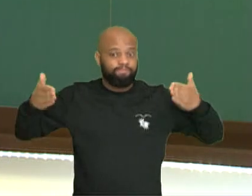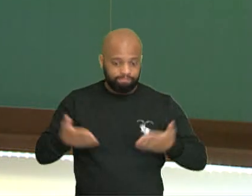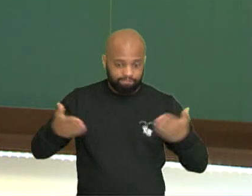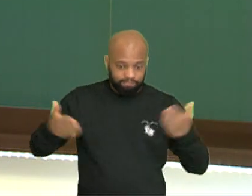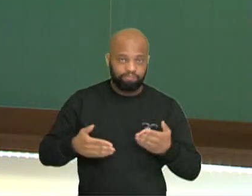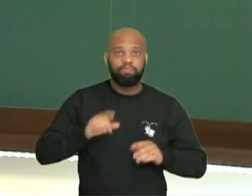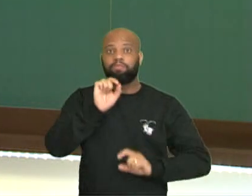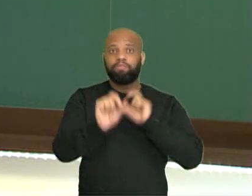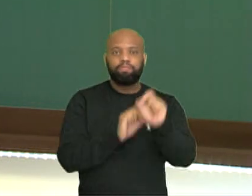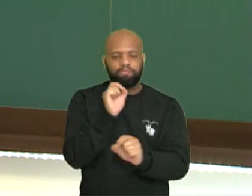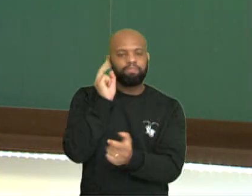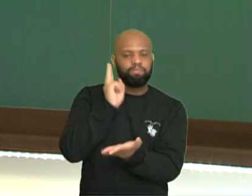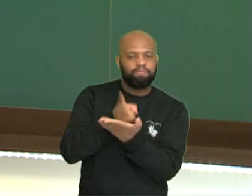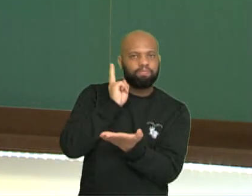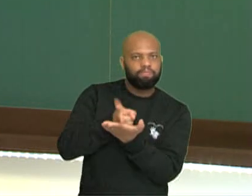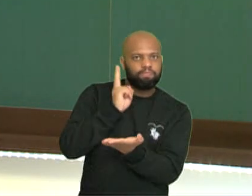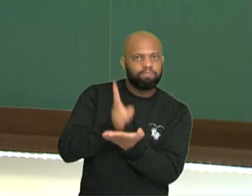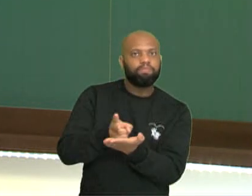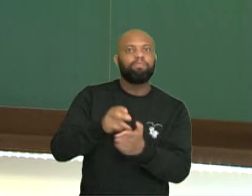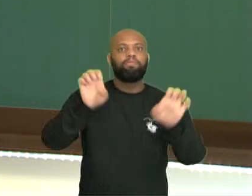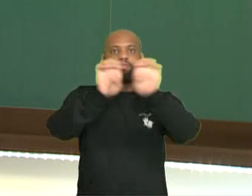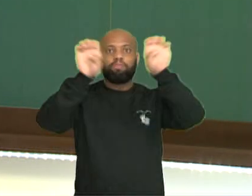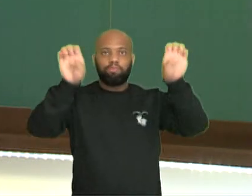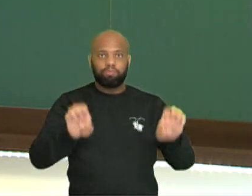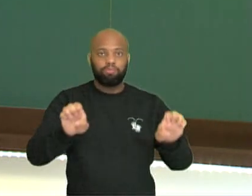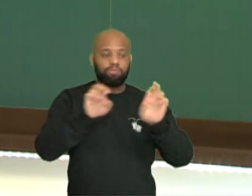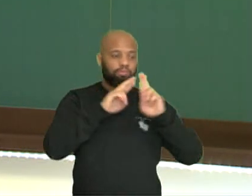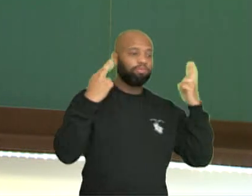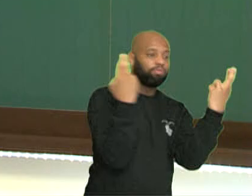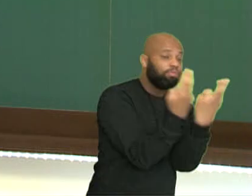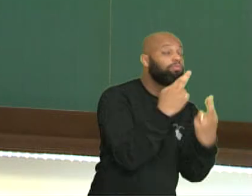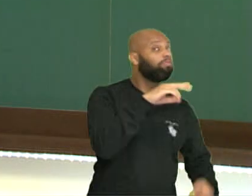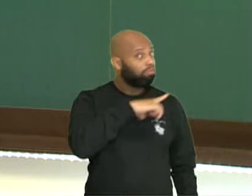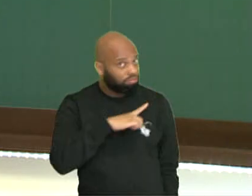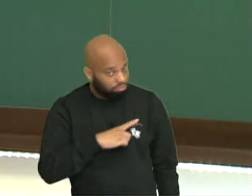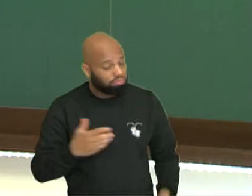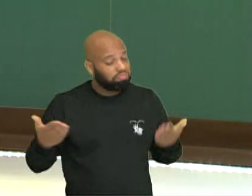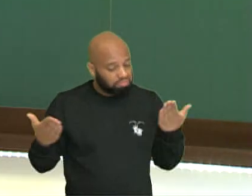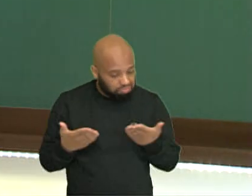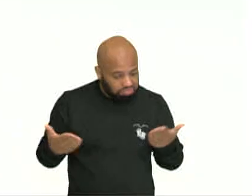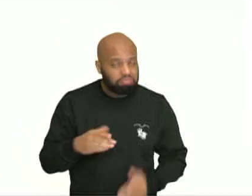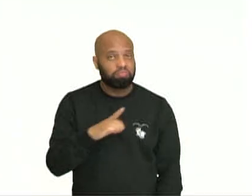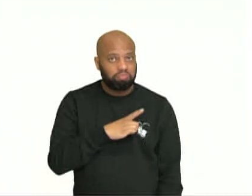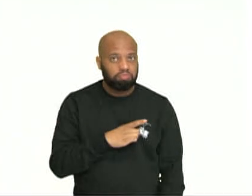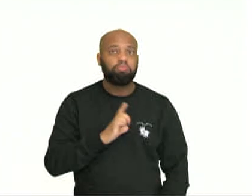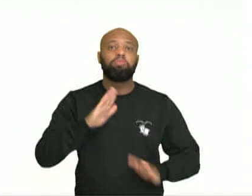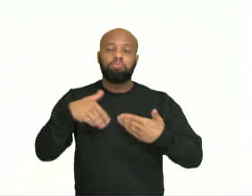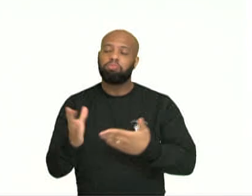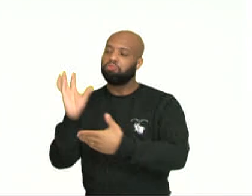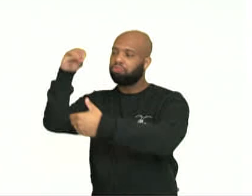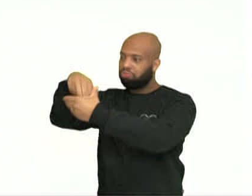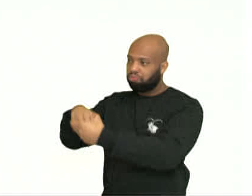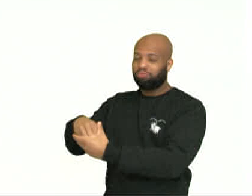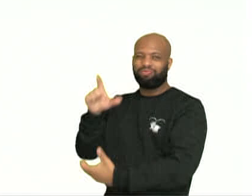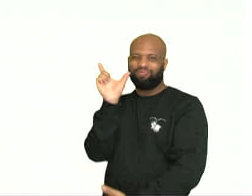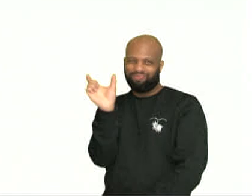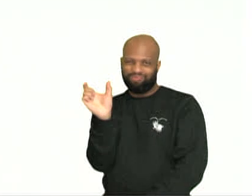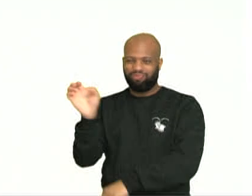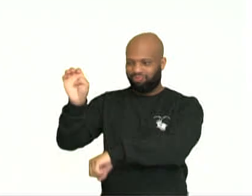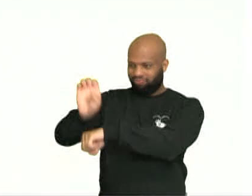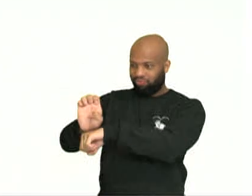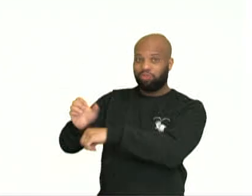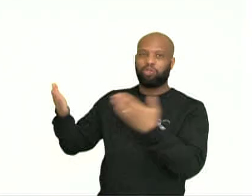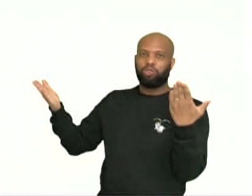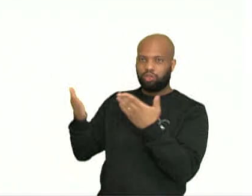na qual ainda continua uma estrutura de reinos. Então, dentro da palavra Estado, hoje, nacional,